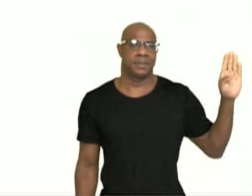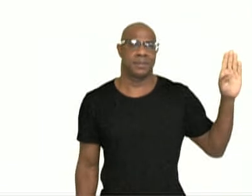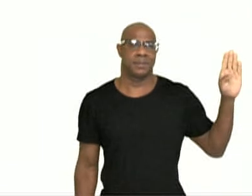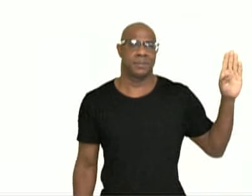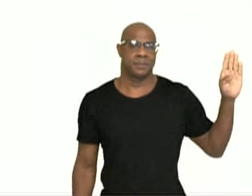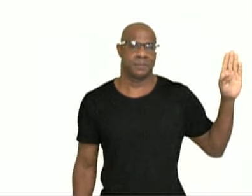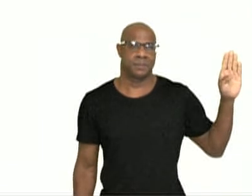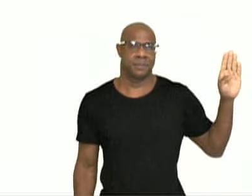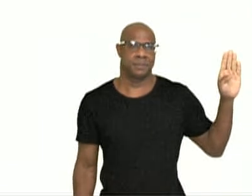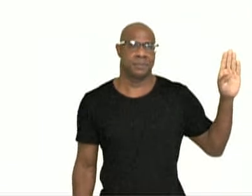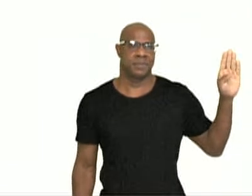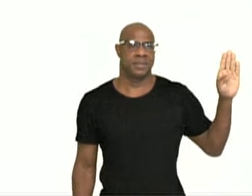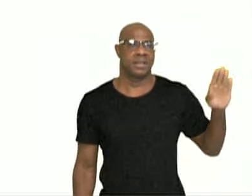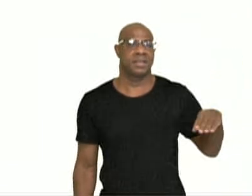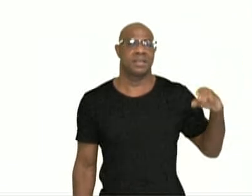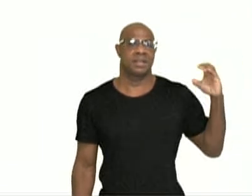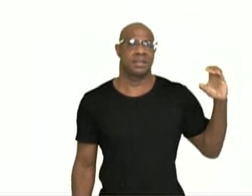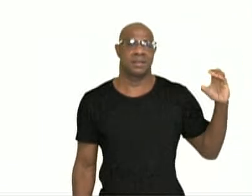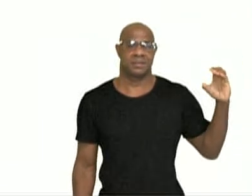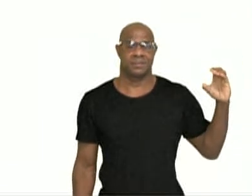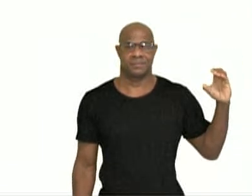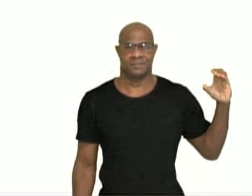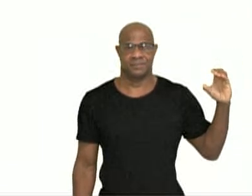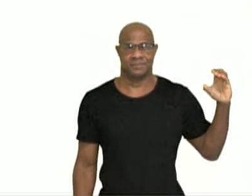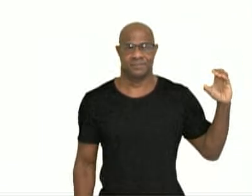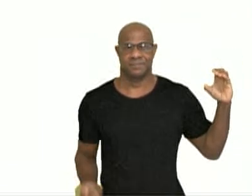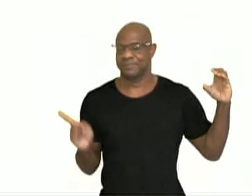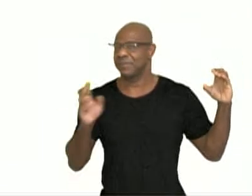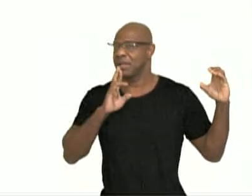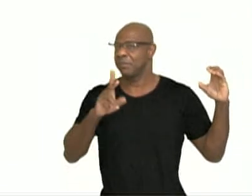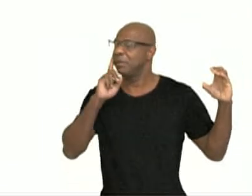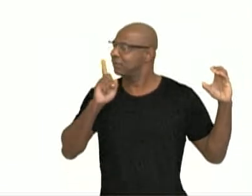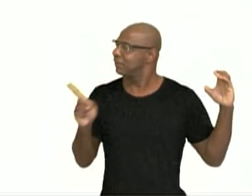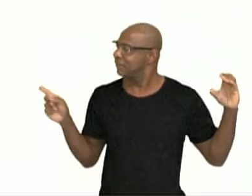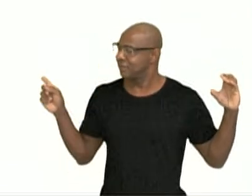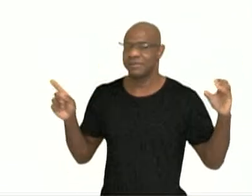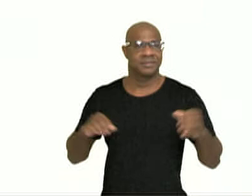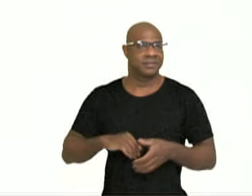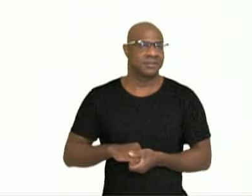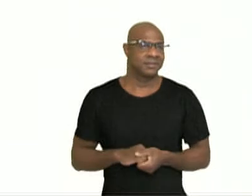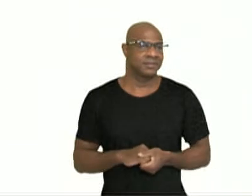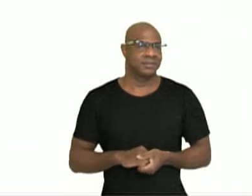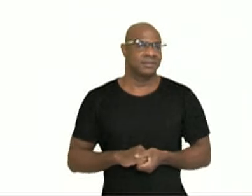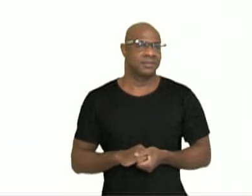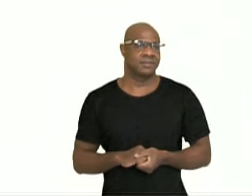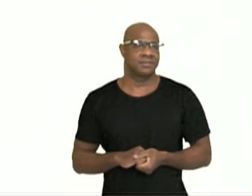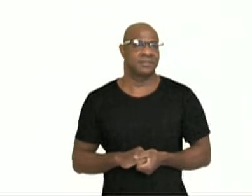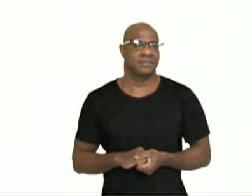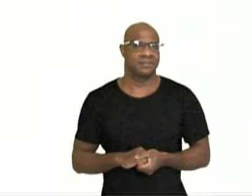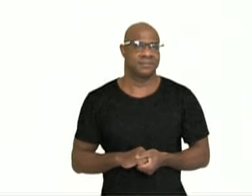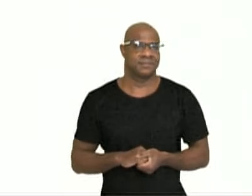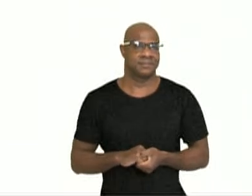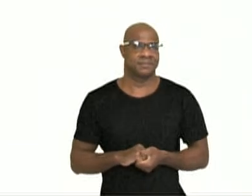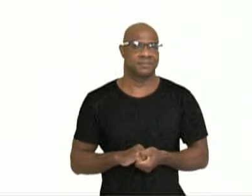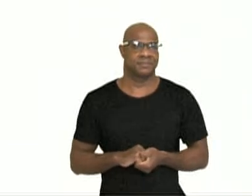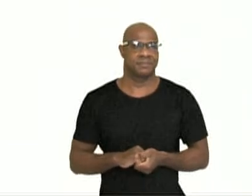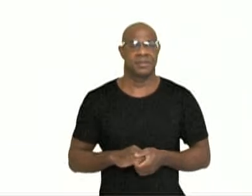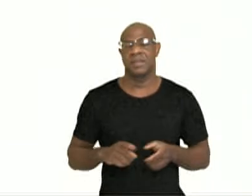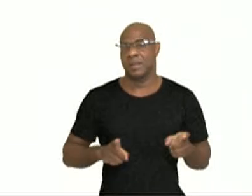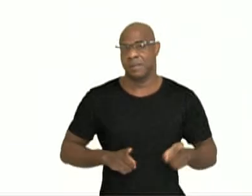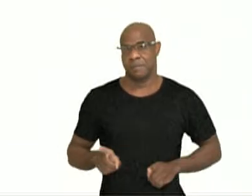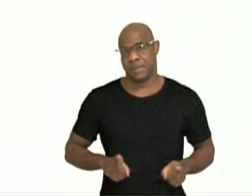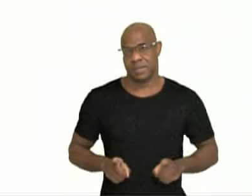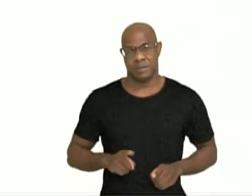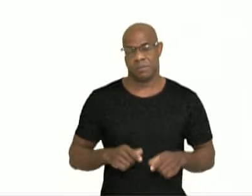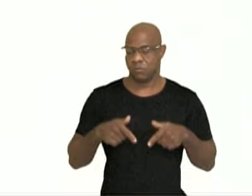B, twins e na letra C, cousin. Então, luxo, gêmeos e primo, primo